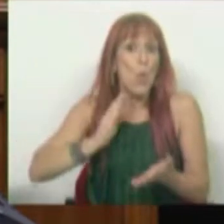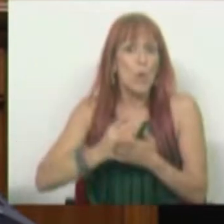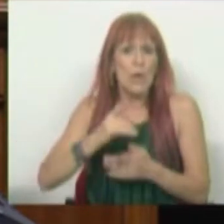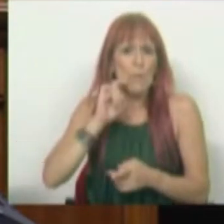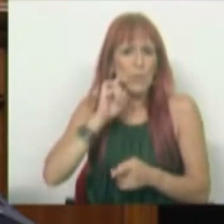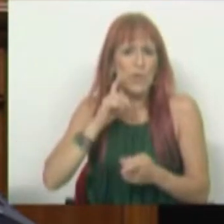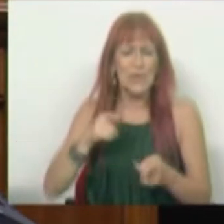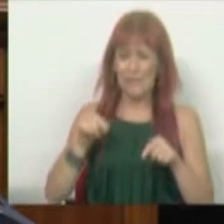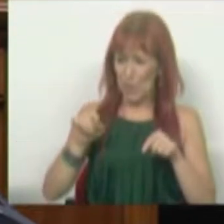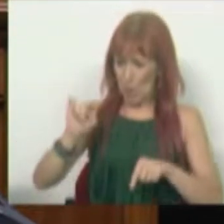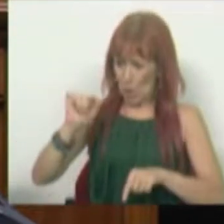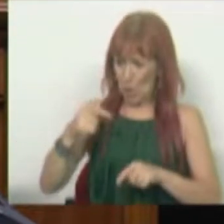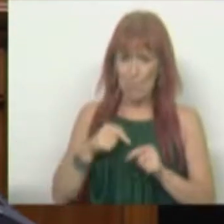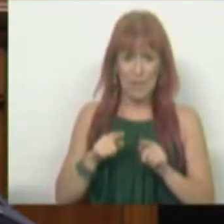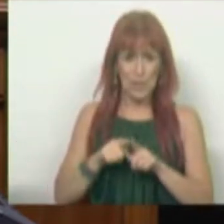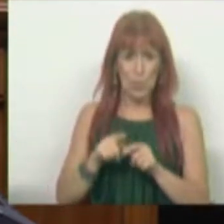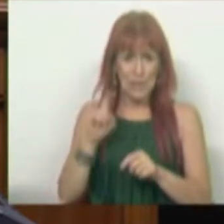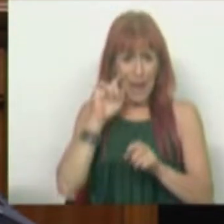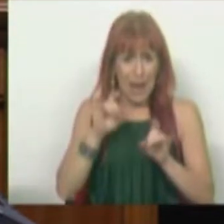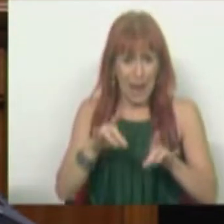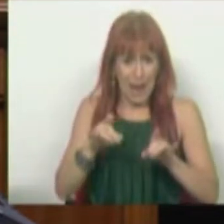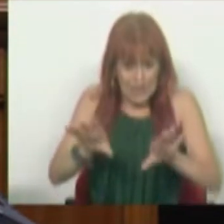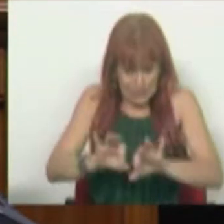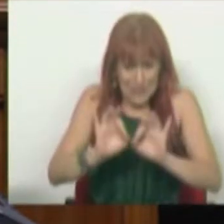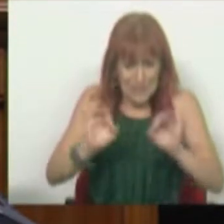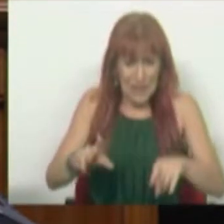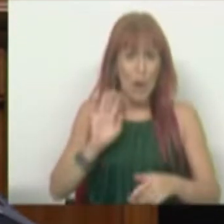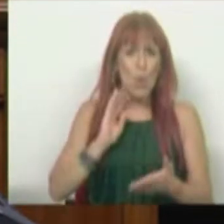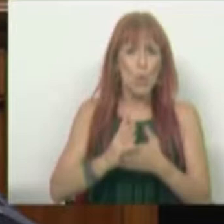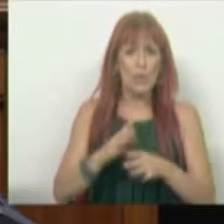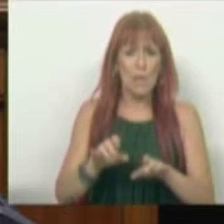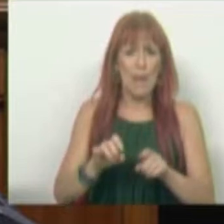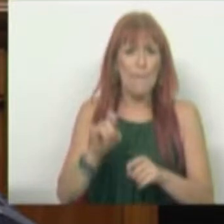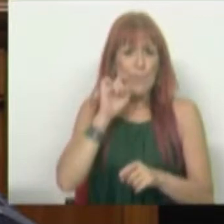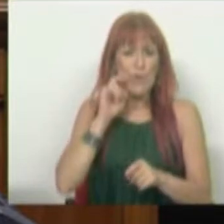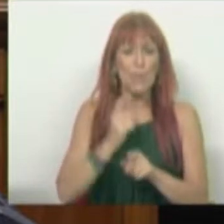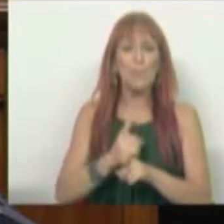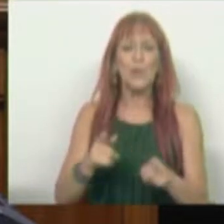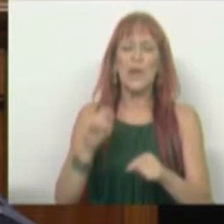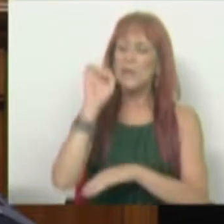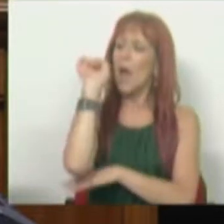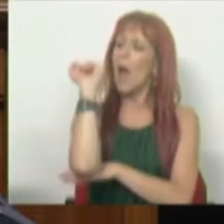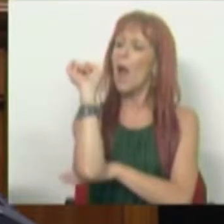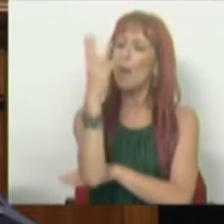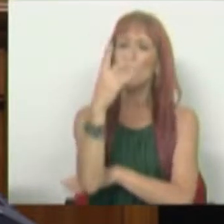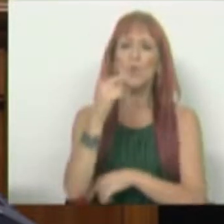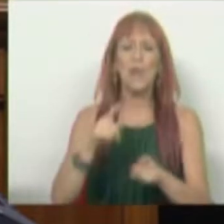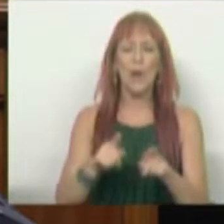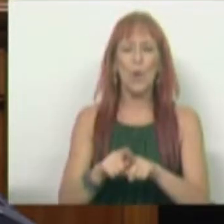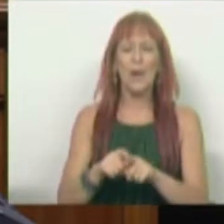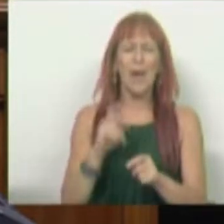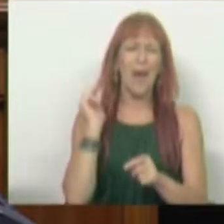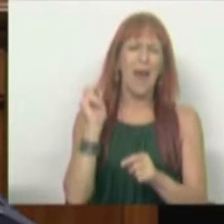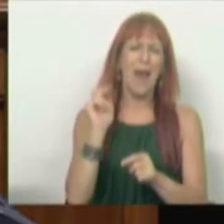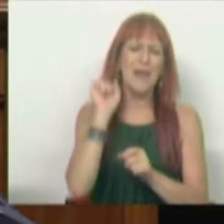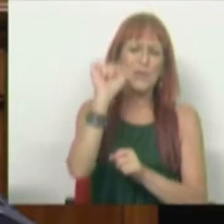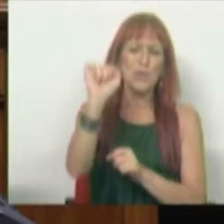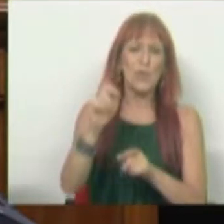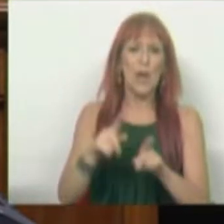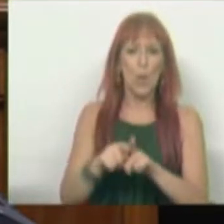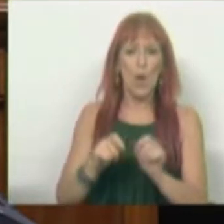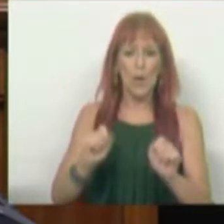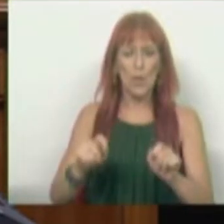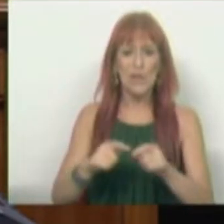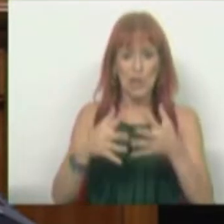proteção. Mesmo na parte da prevenção, é a última proteção. Porque a floresta deve ser pensada há décadas, deve ser pensada de